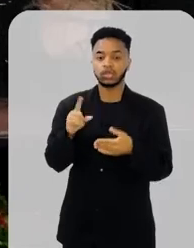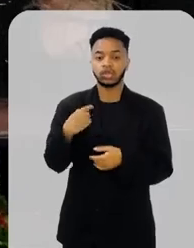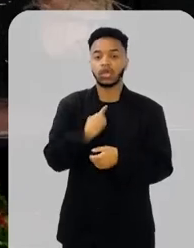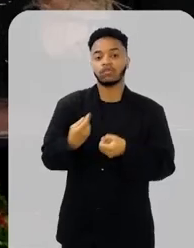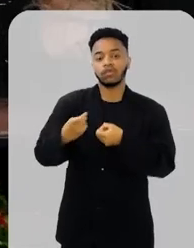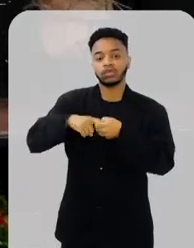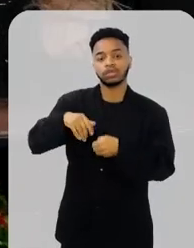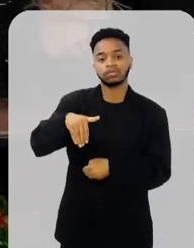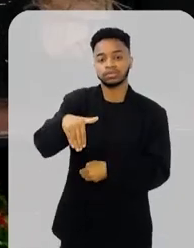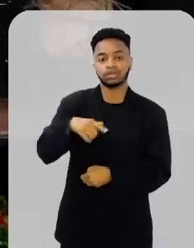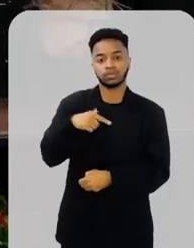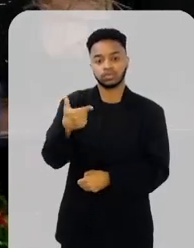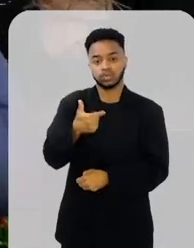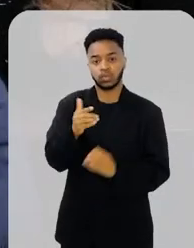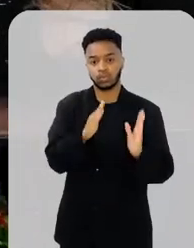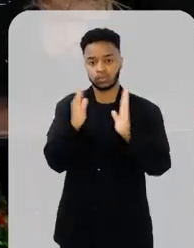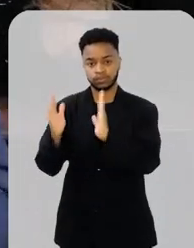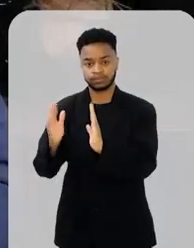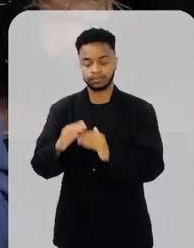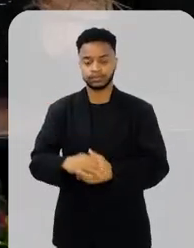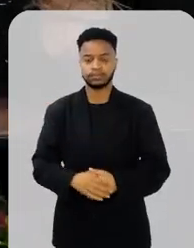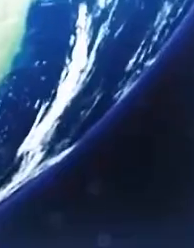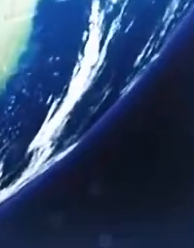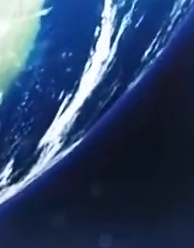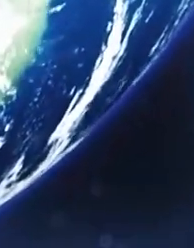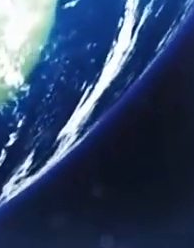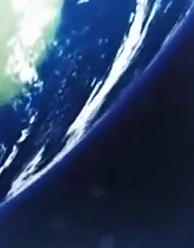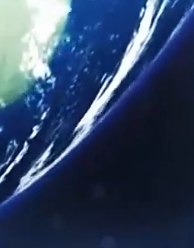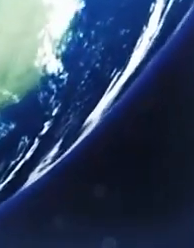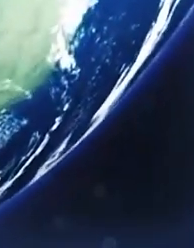o primeiro bloco, mas fica aí, voltamos já já com o segundo.